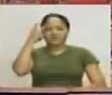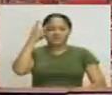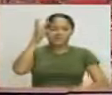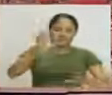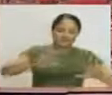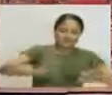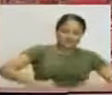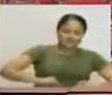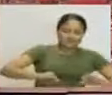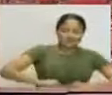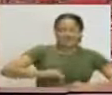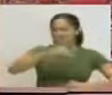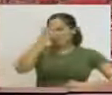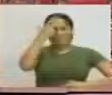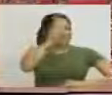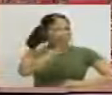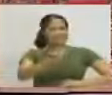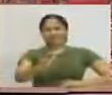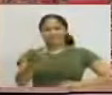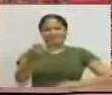sabiam, aqueles que não podiam.